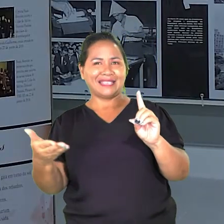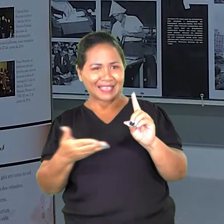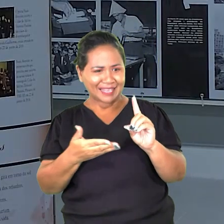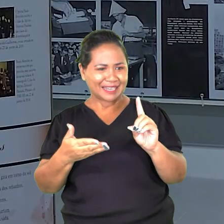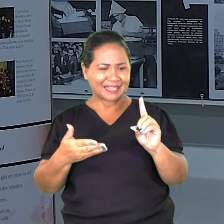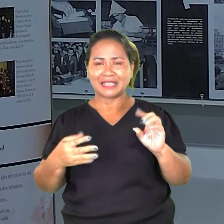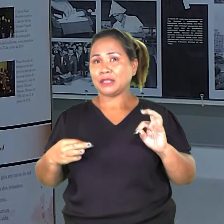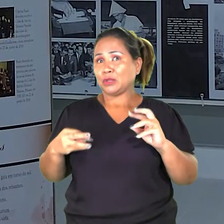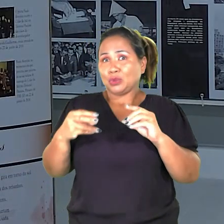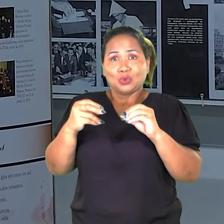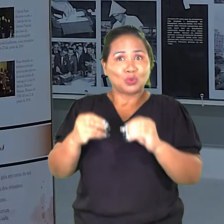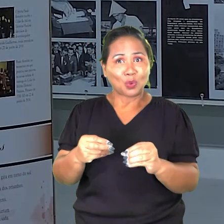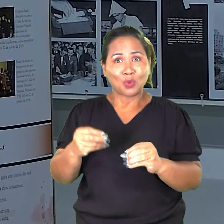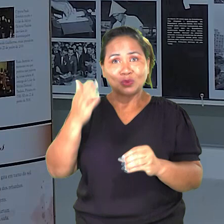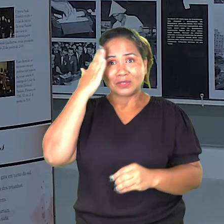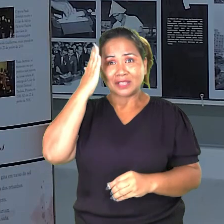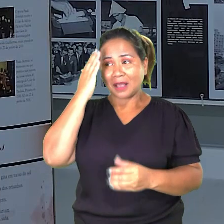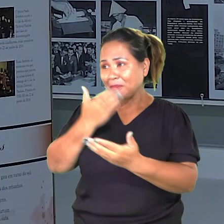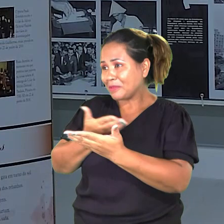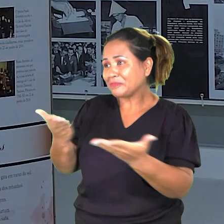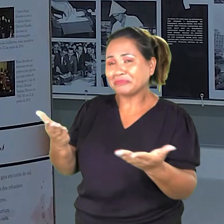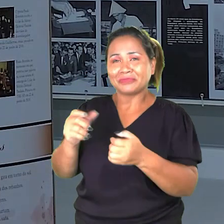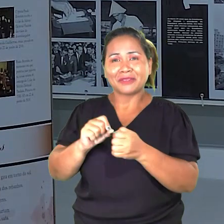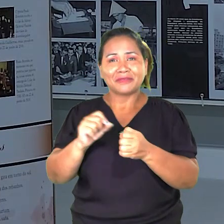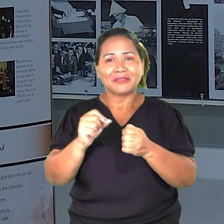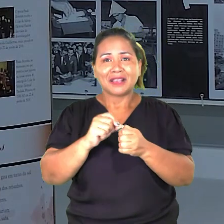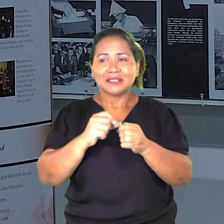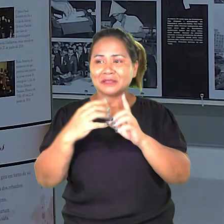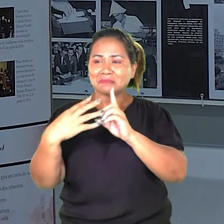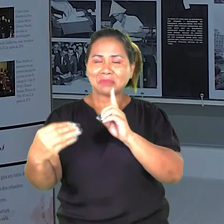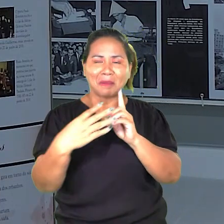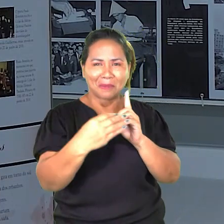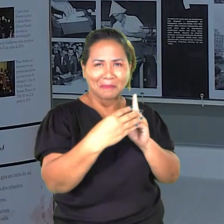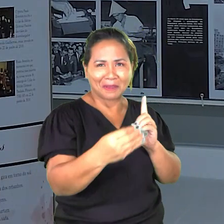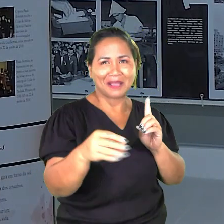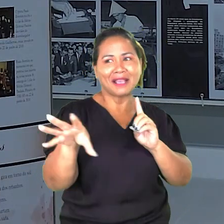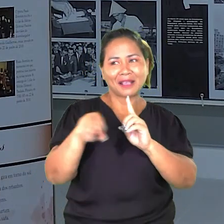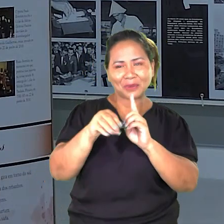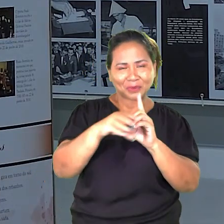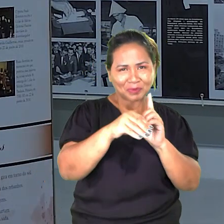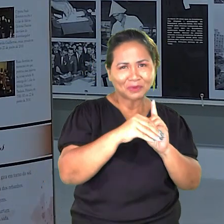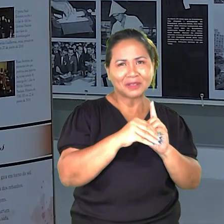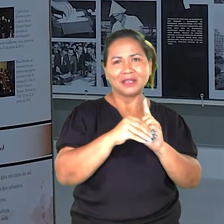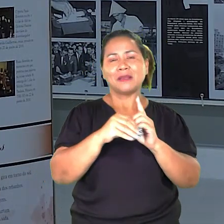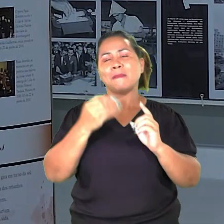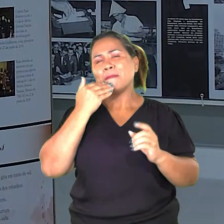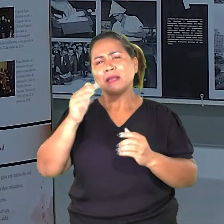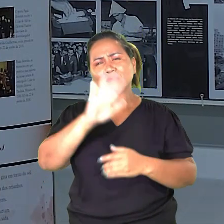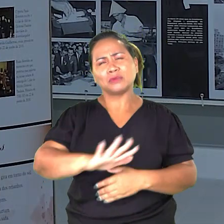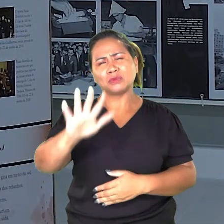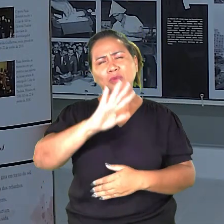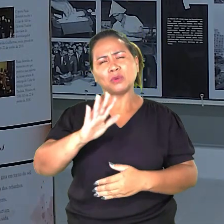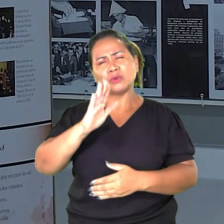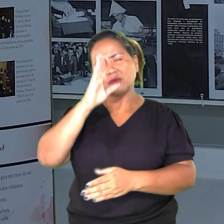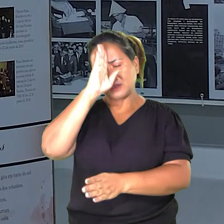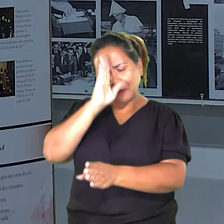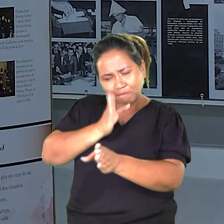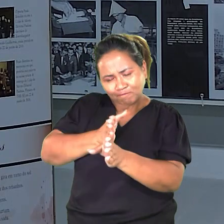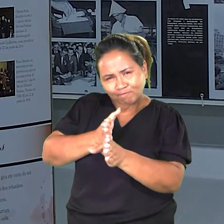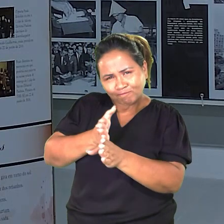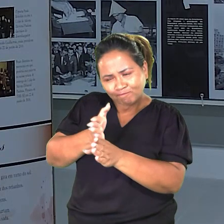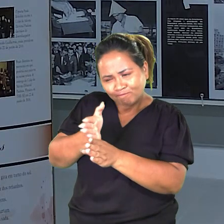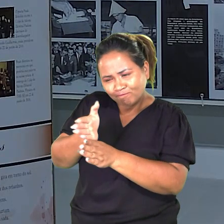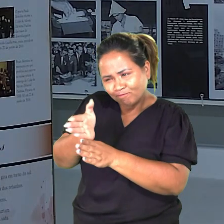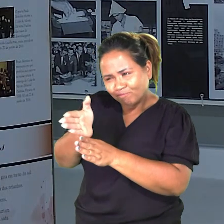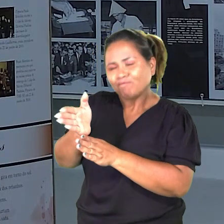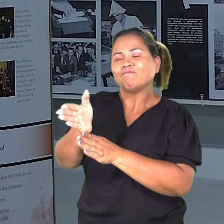concessões todos são obrigados a fazer, ele dizia. Manteve-se reto em sua forma justa de